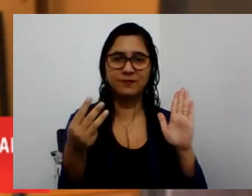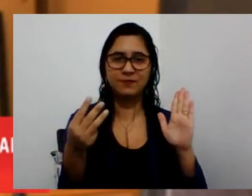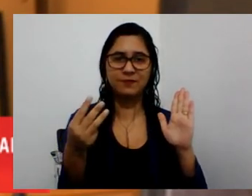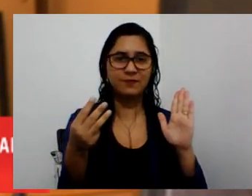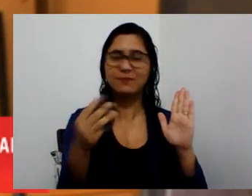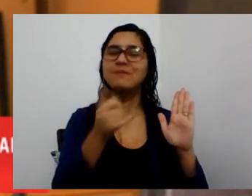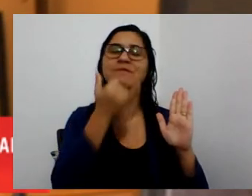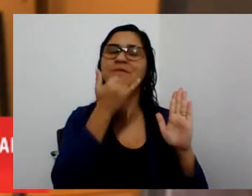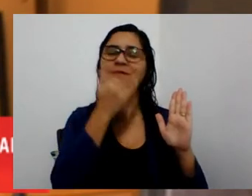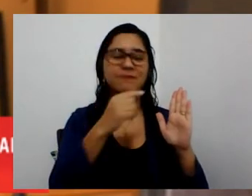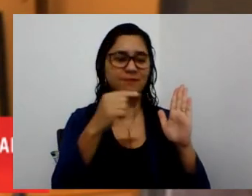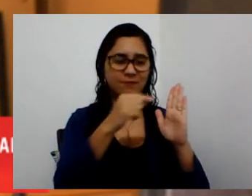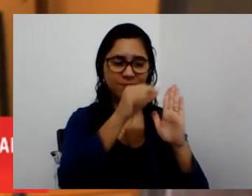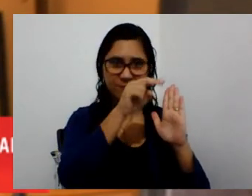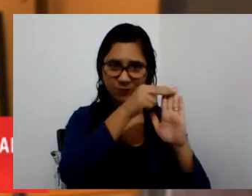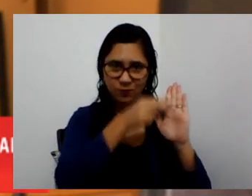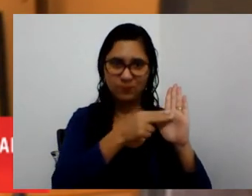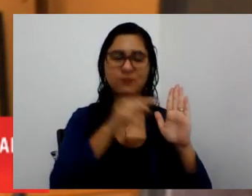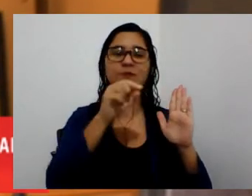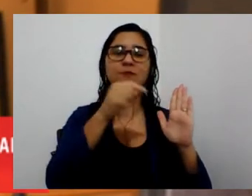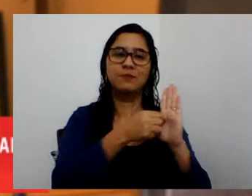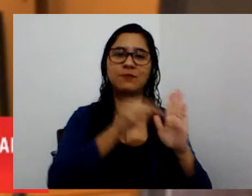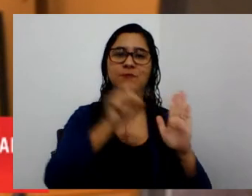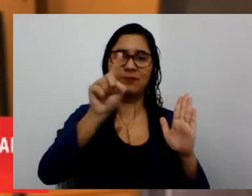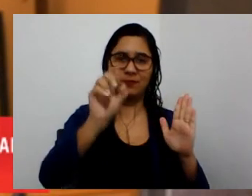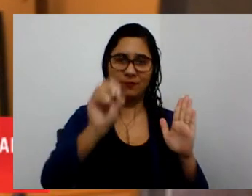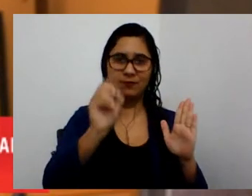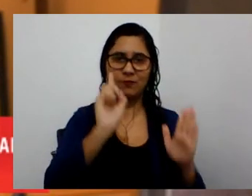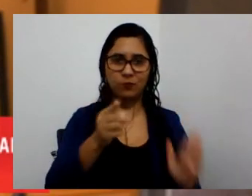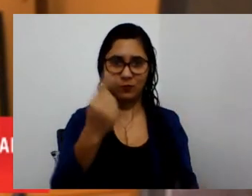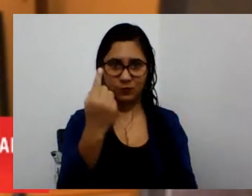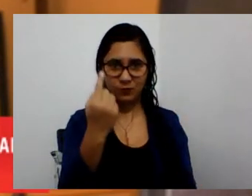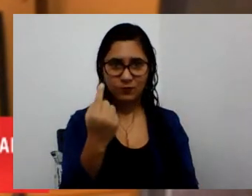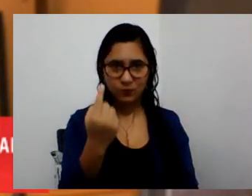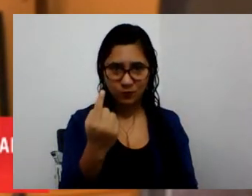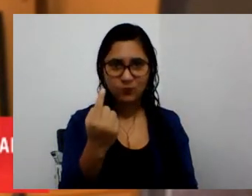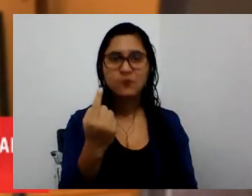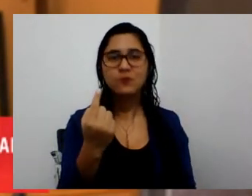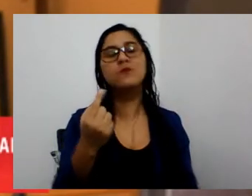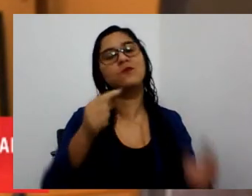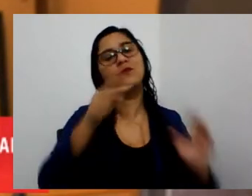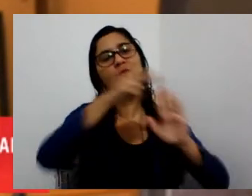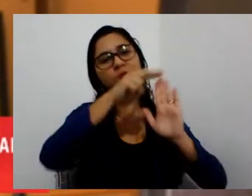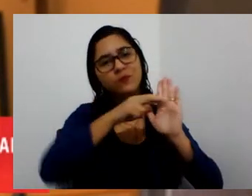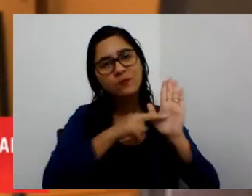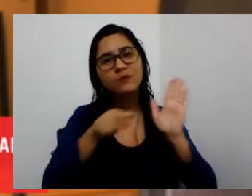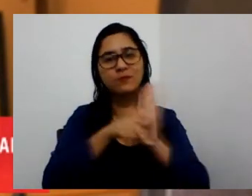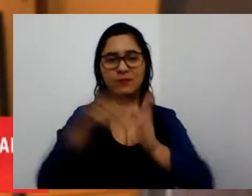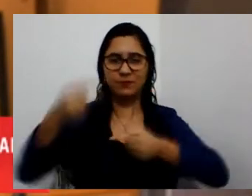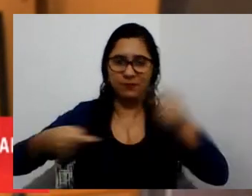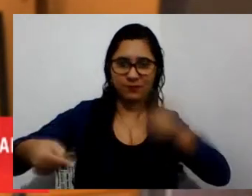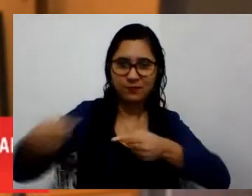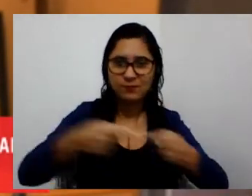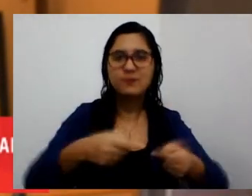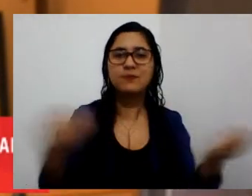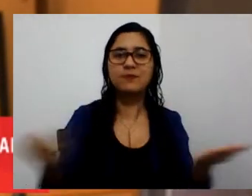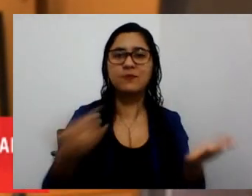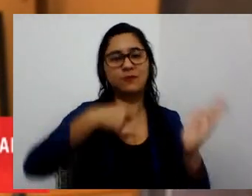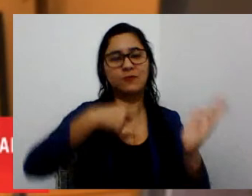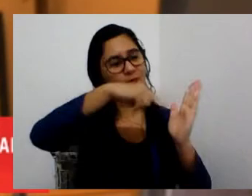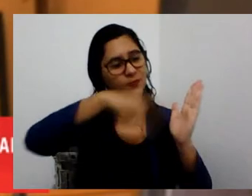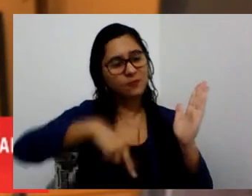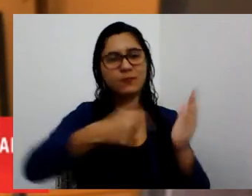10.1, perdão, das normativas das regras para o debate, eu vou fazer agora a leitura de